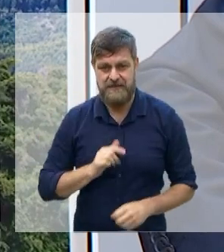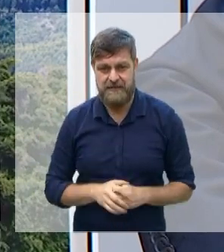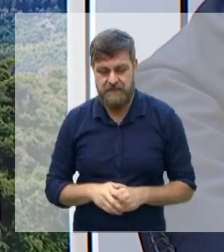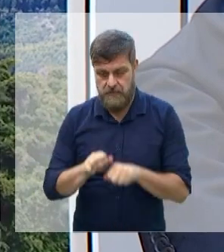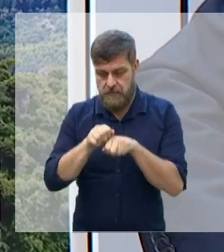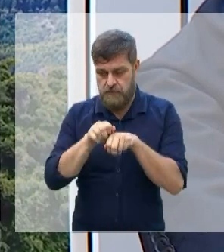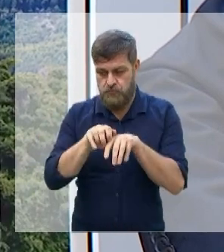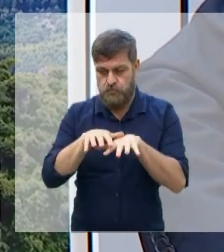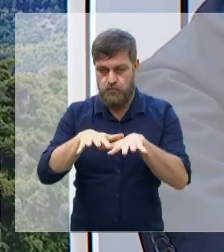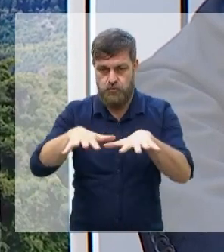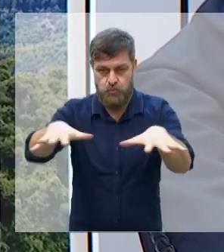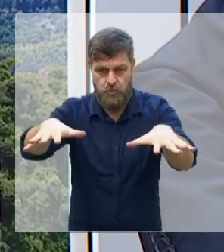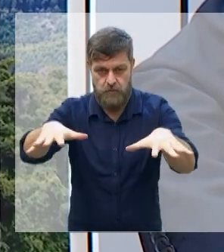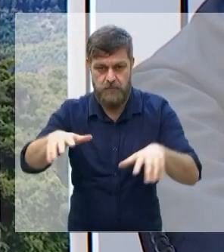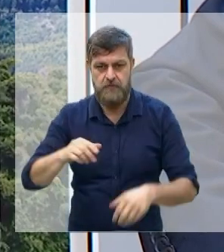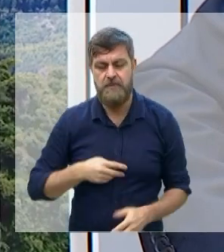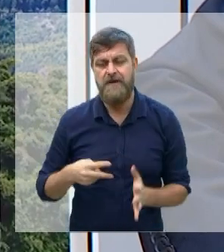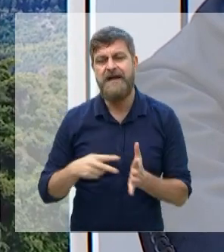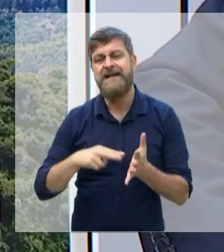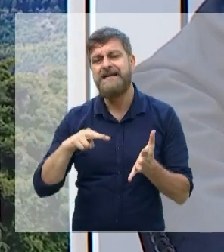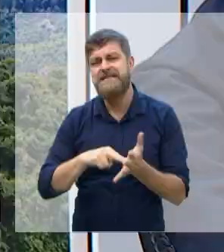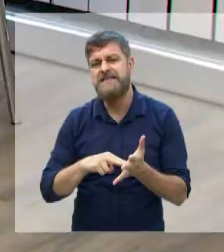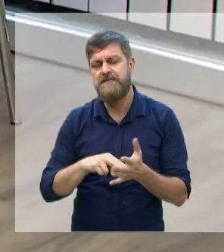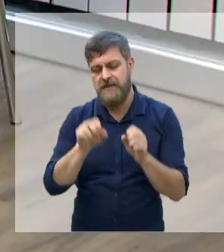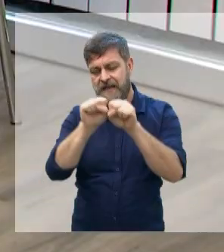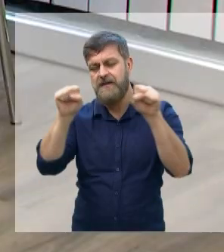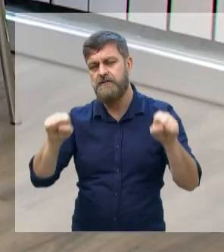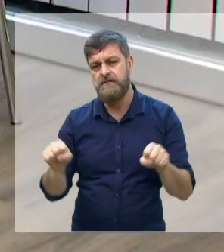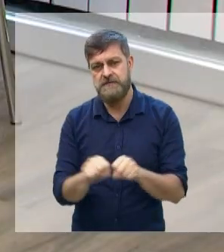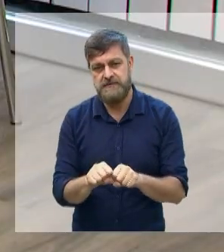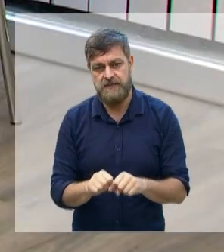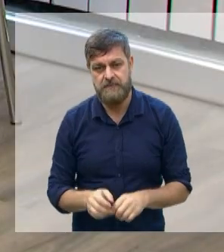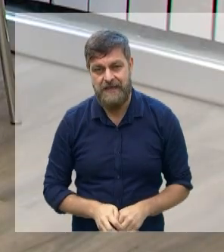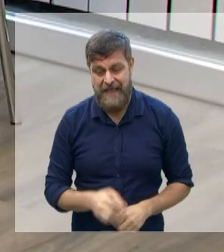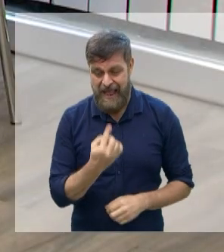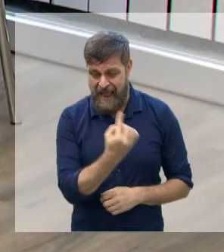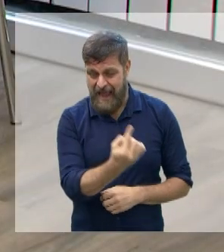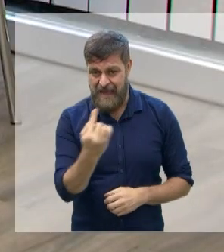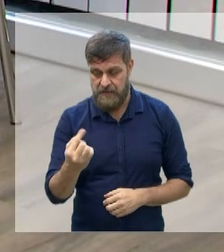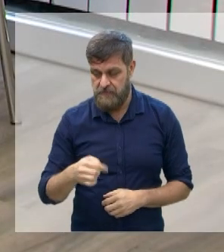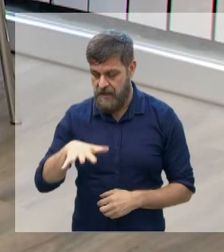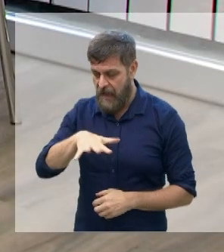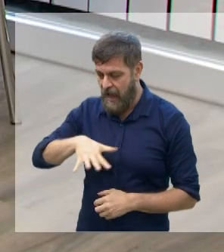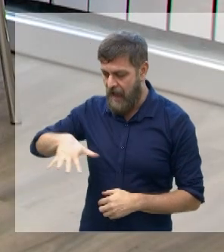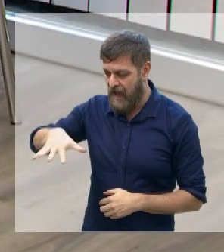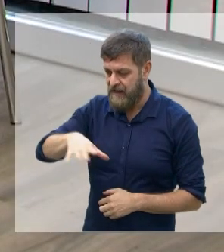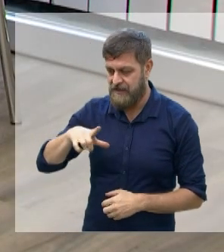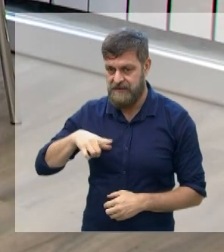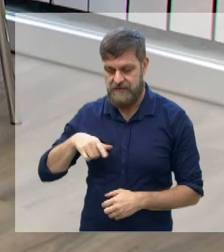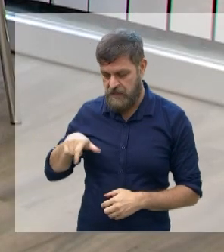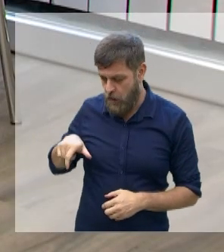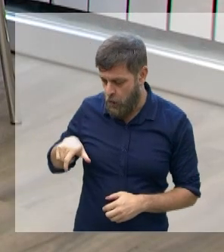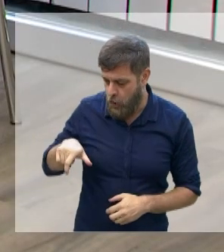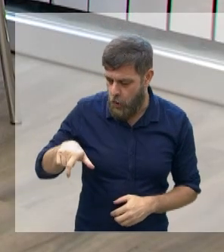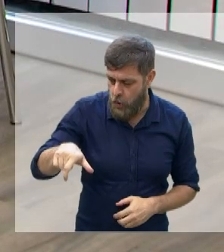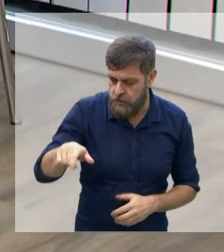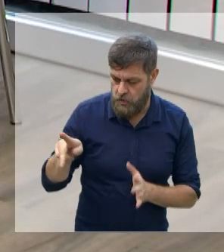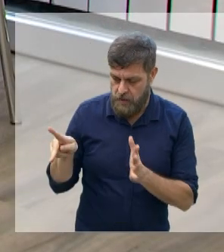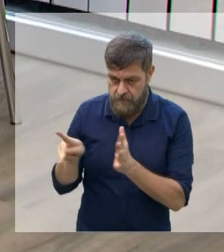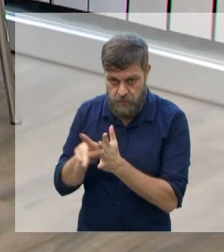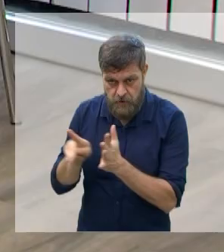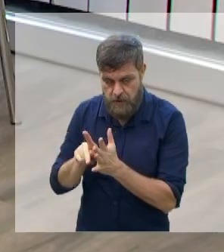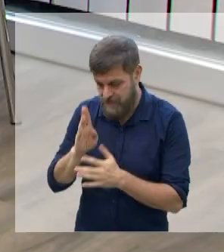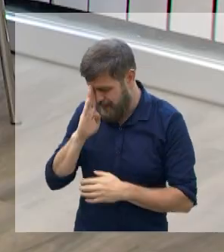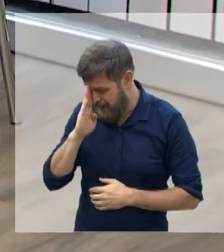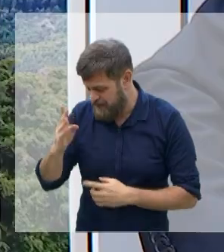alimentado que é o sistema tronco alimentado cada uma das seis áreas vai ter corredores que são